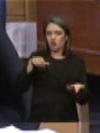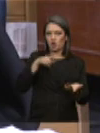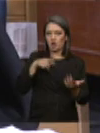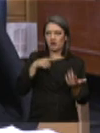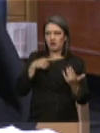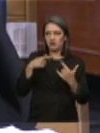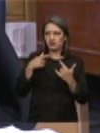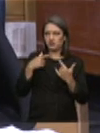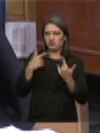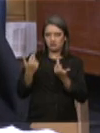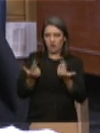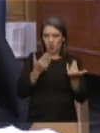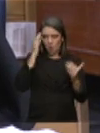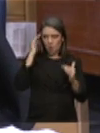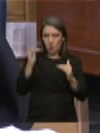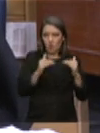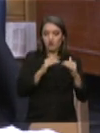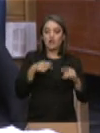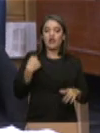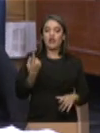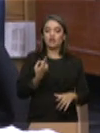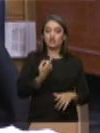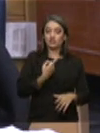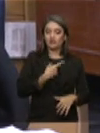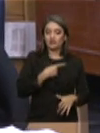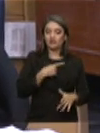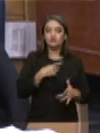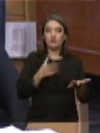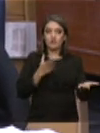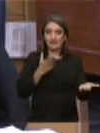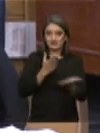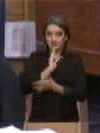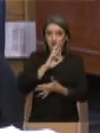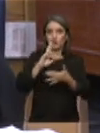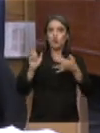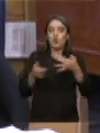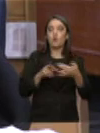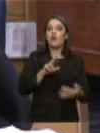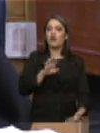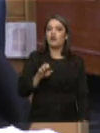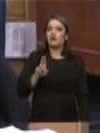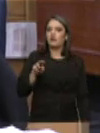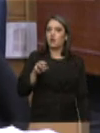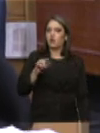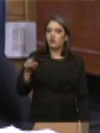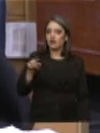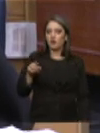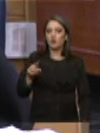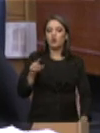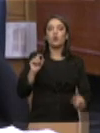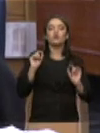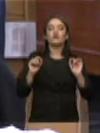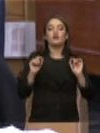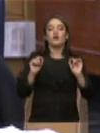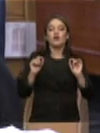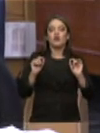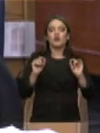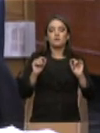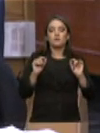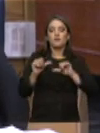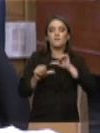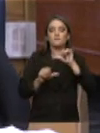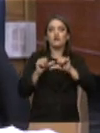dando provimento ao recurso extraordinário da União para reformar in toto o